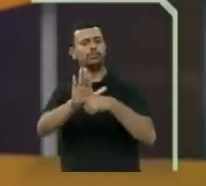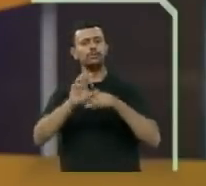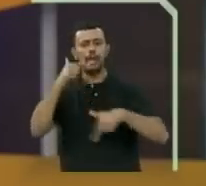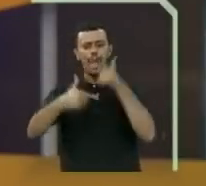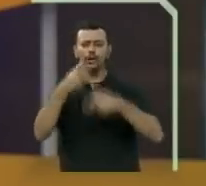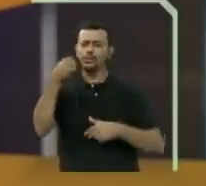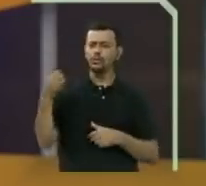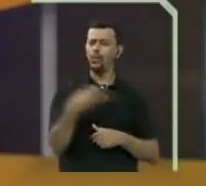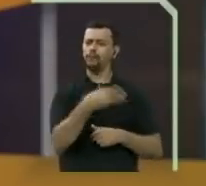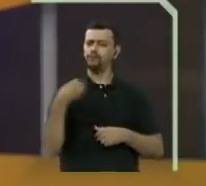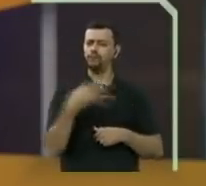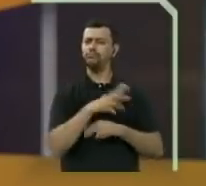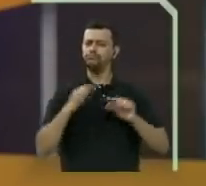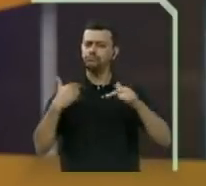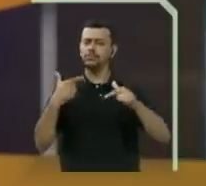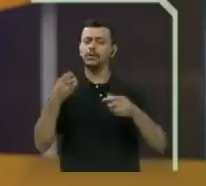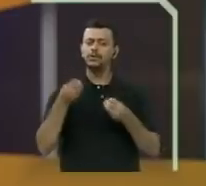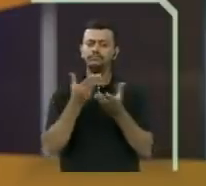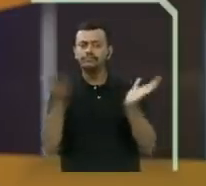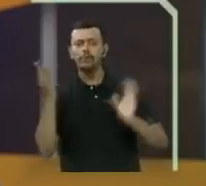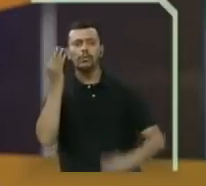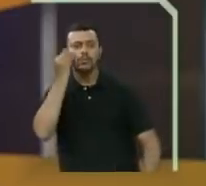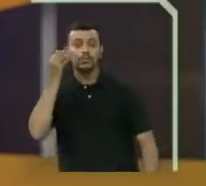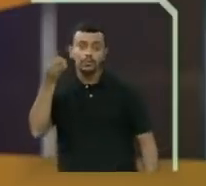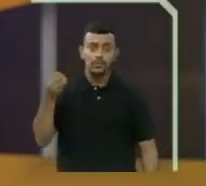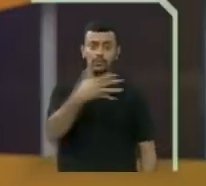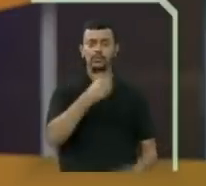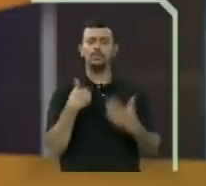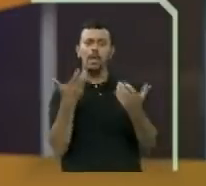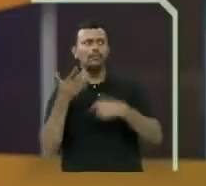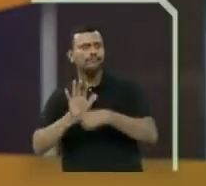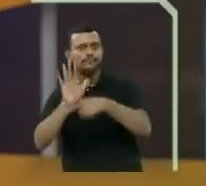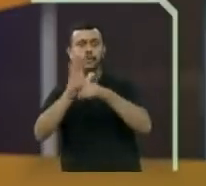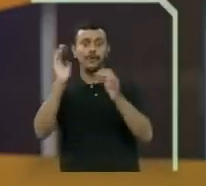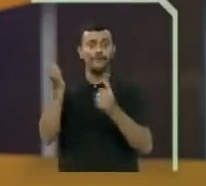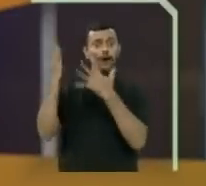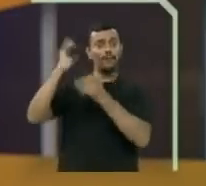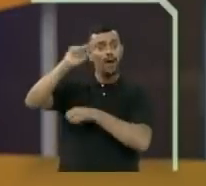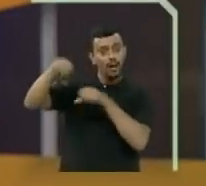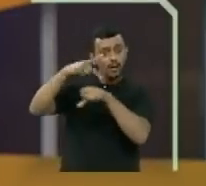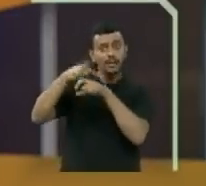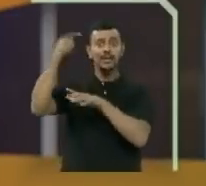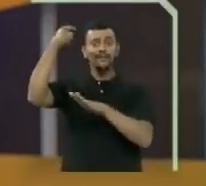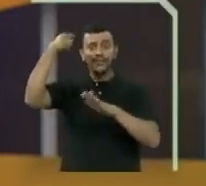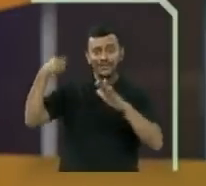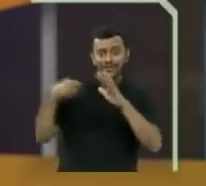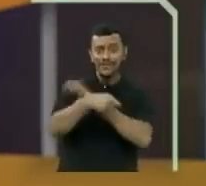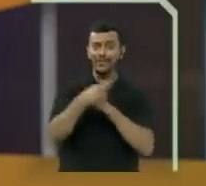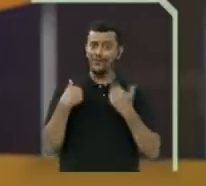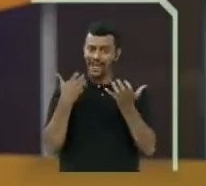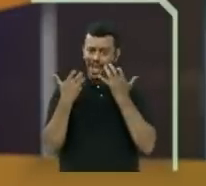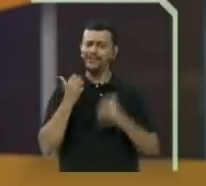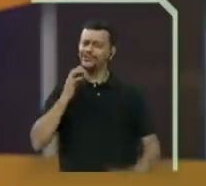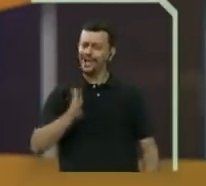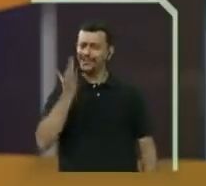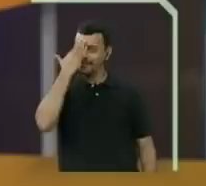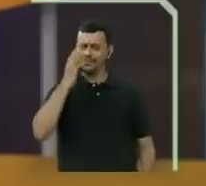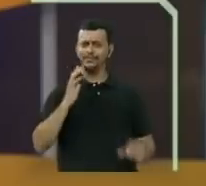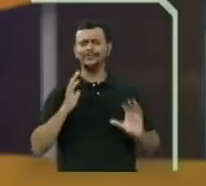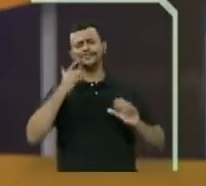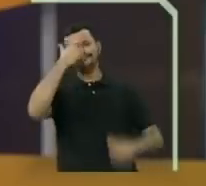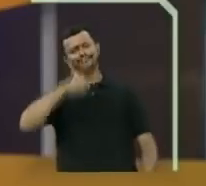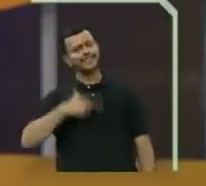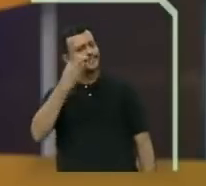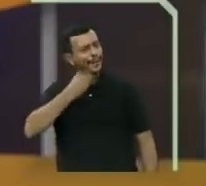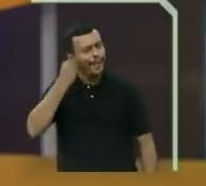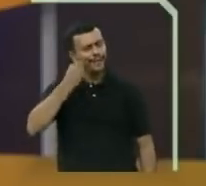novos empregos e gerando oportunidades, atraindo investidores internacionais, o que eu sei fazer, porque venho do setor privado e sei